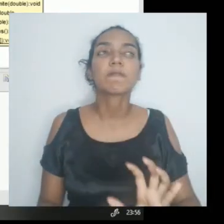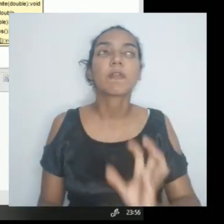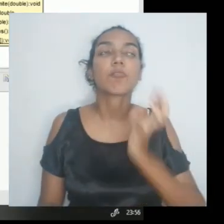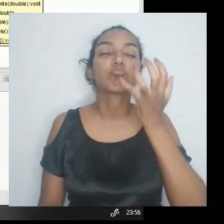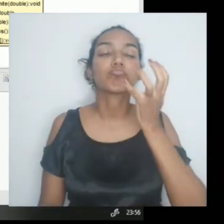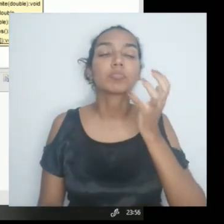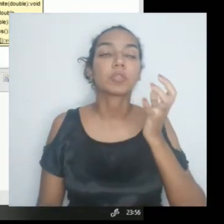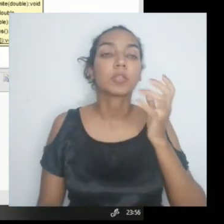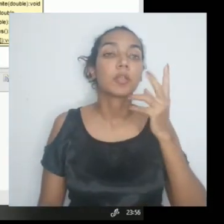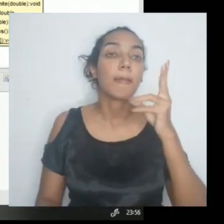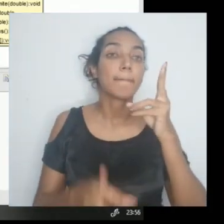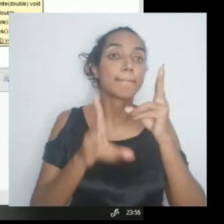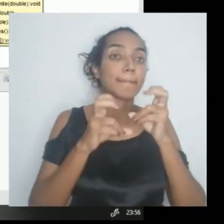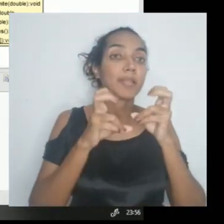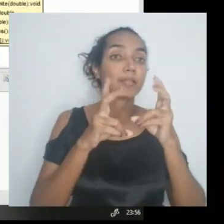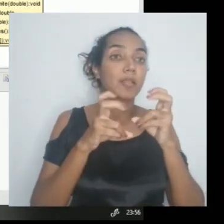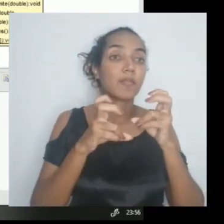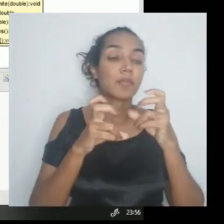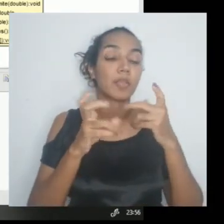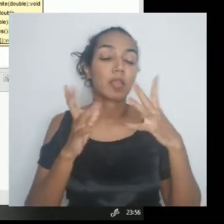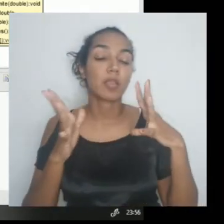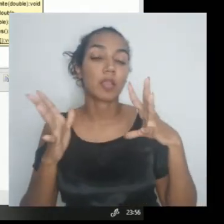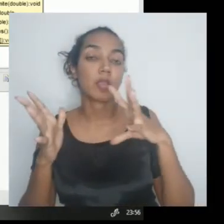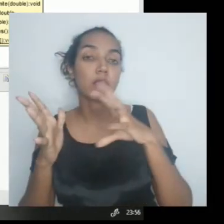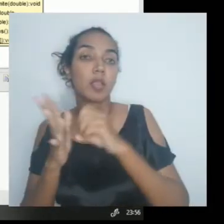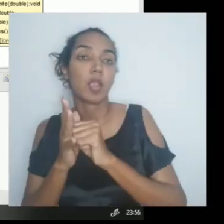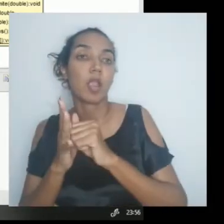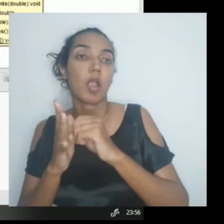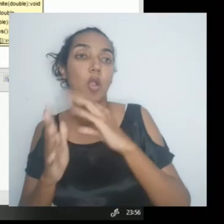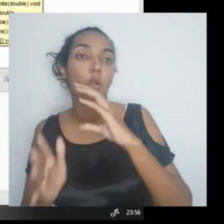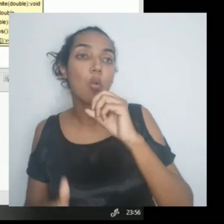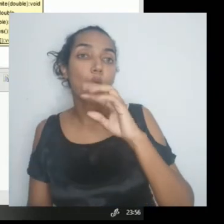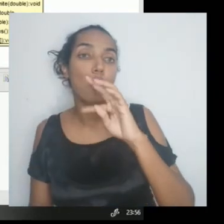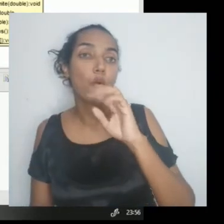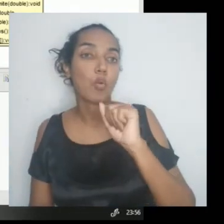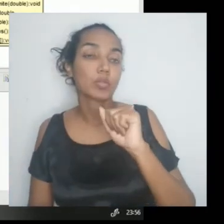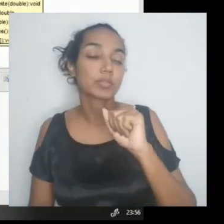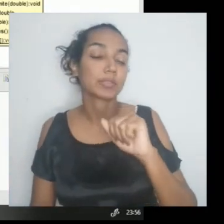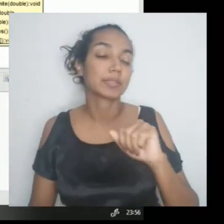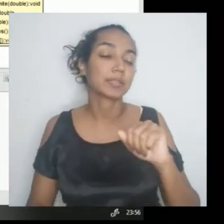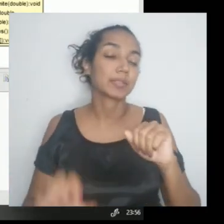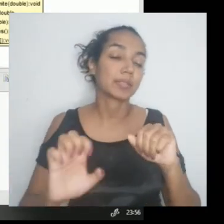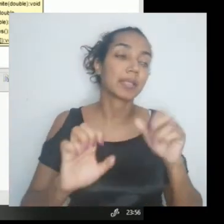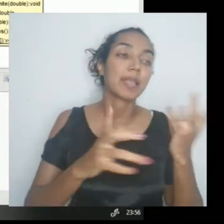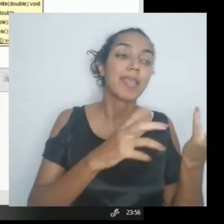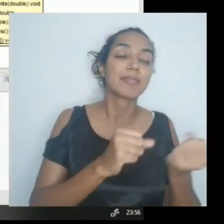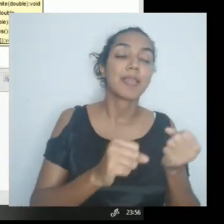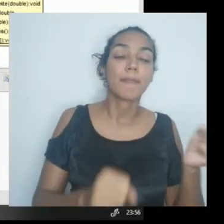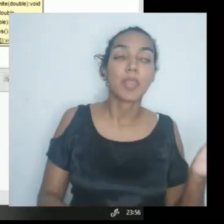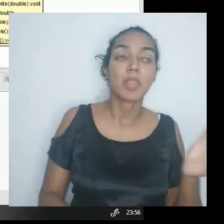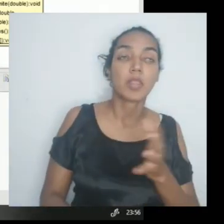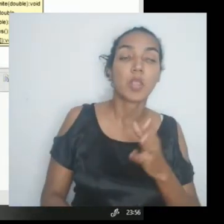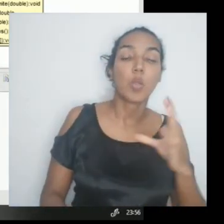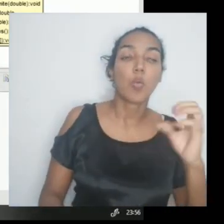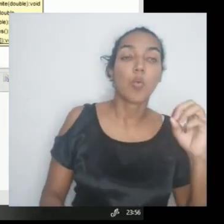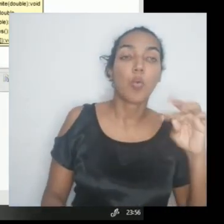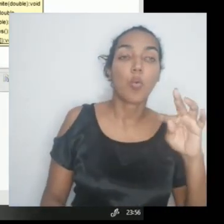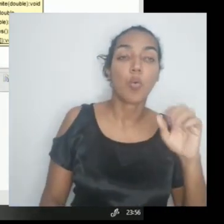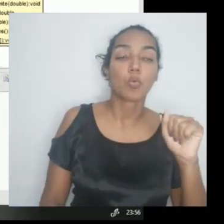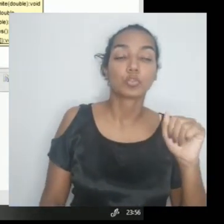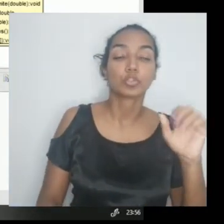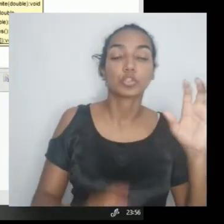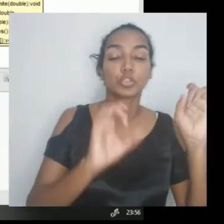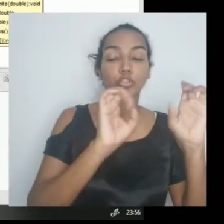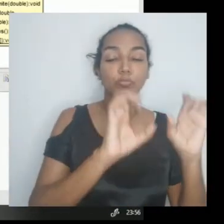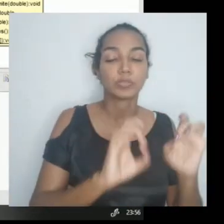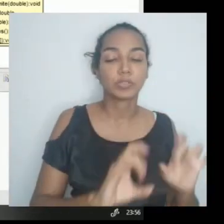recebe new conta especial. O tipo da variável é do tipo conta, mas ela